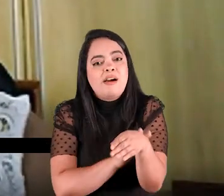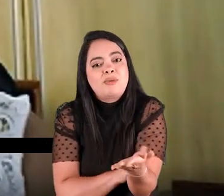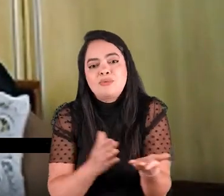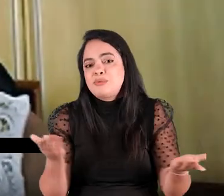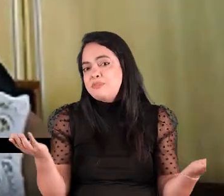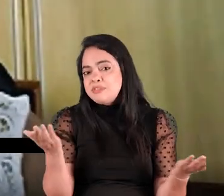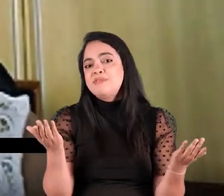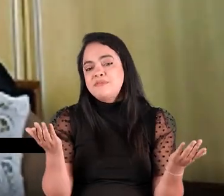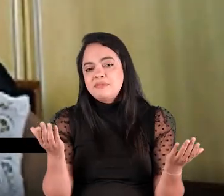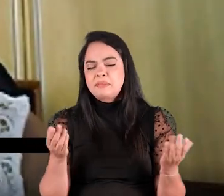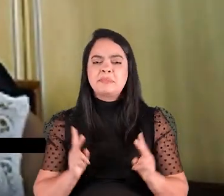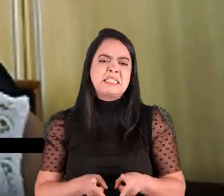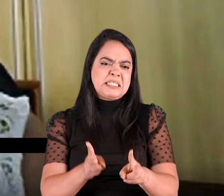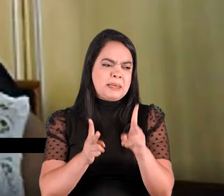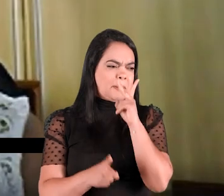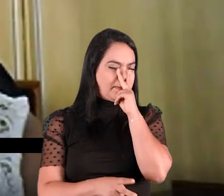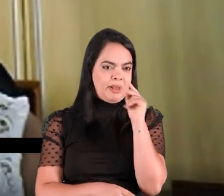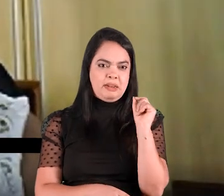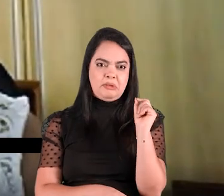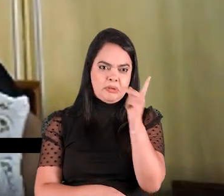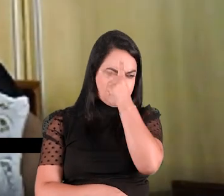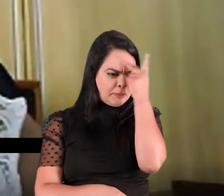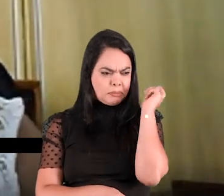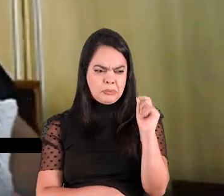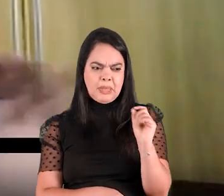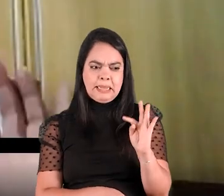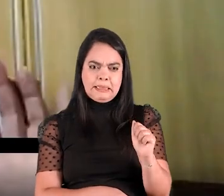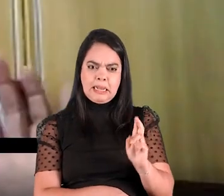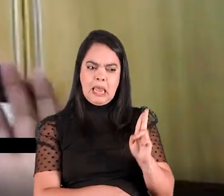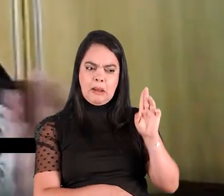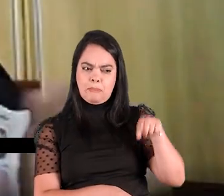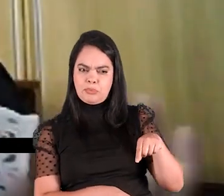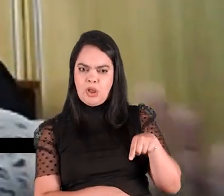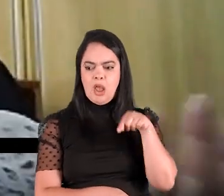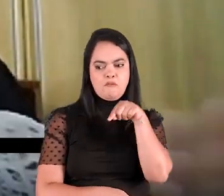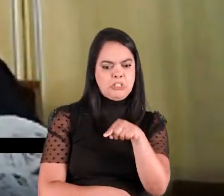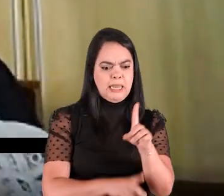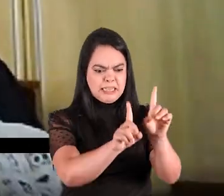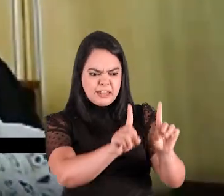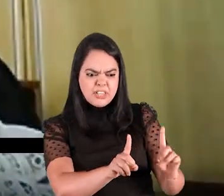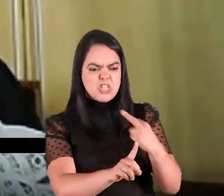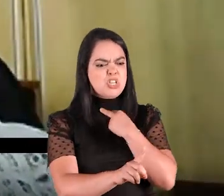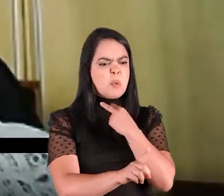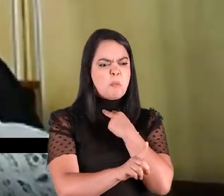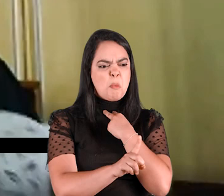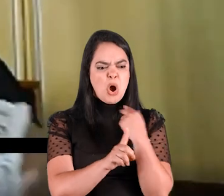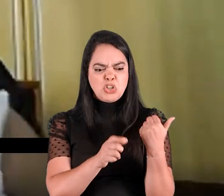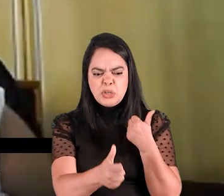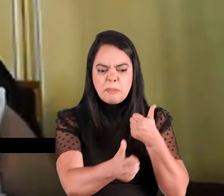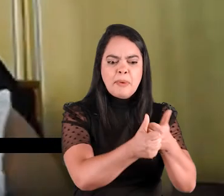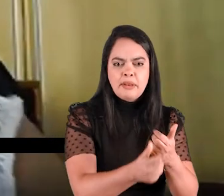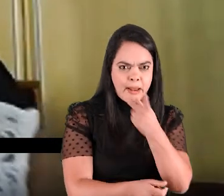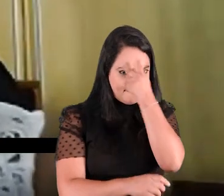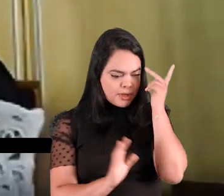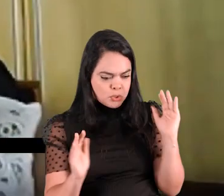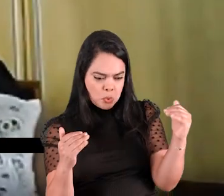também foi muito carregado de um tabu muito grande, né? Ah, você não pode chegar perto. Ah, as pessoas com autismo, elas estão no mundinho